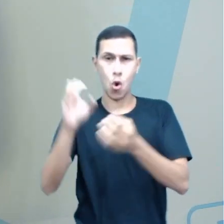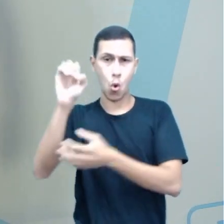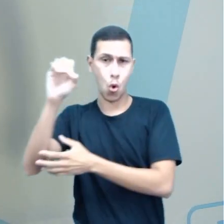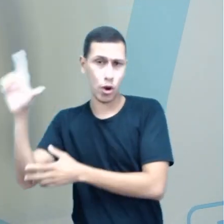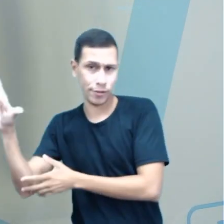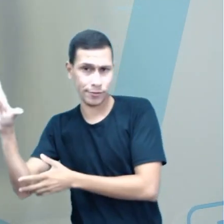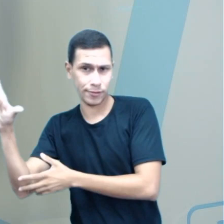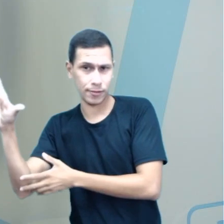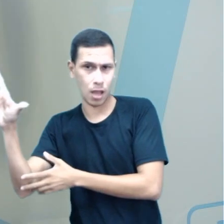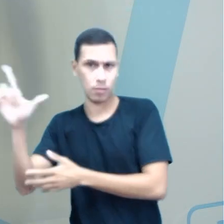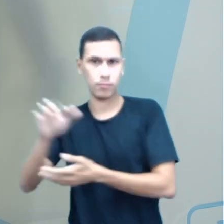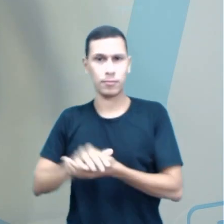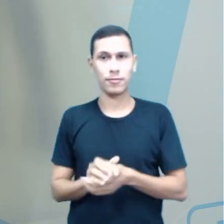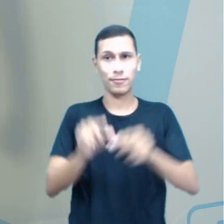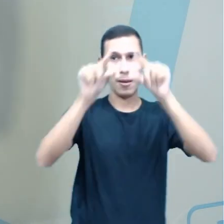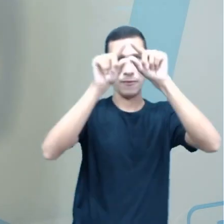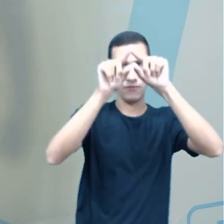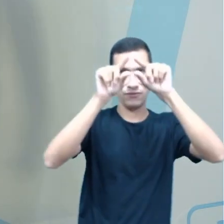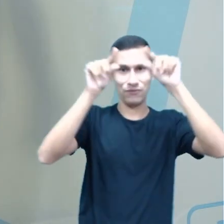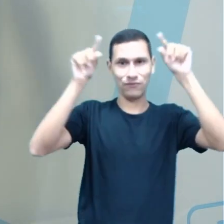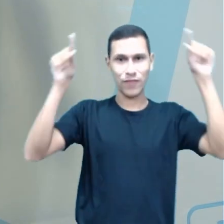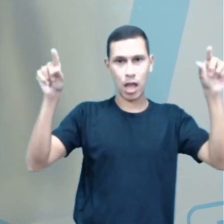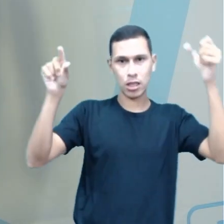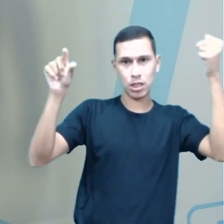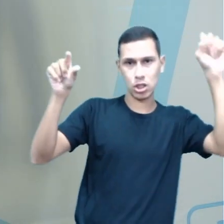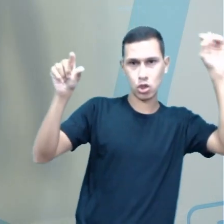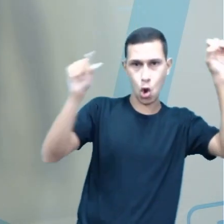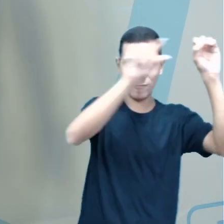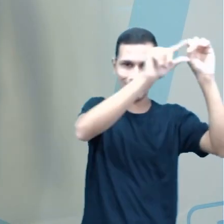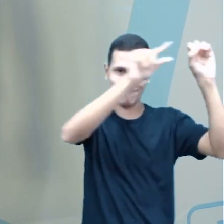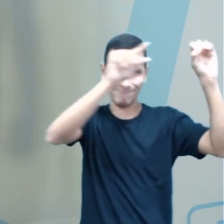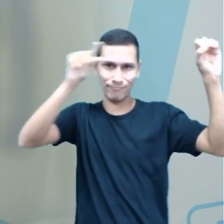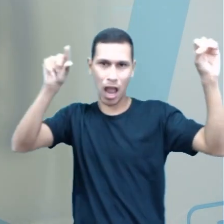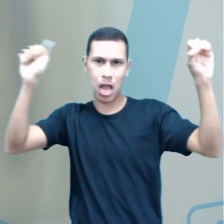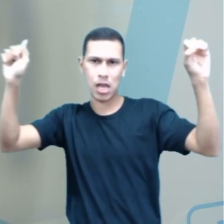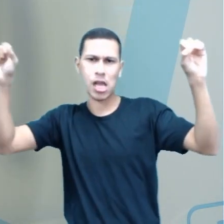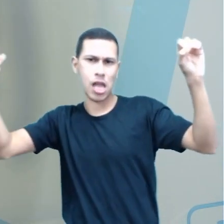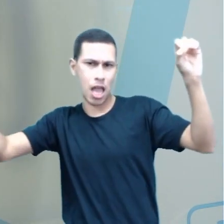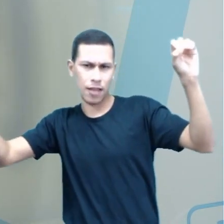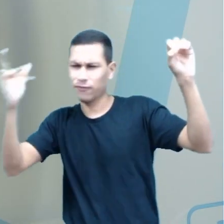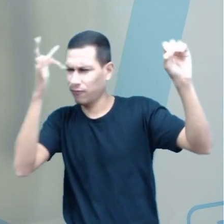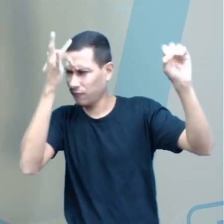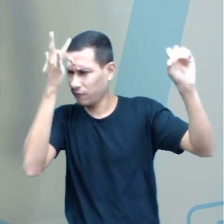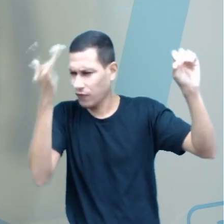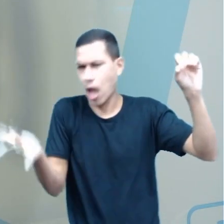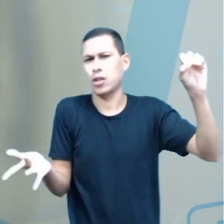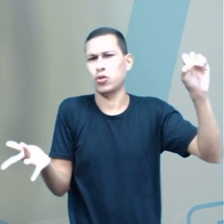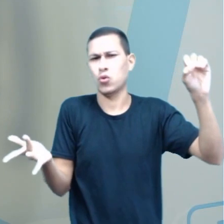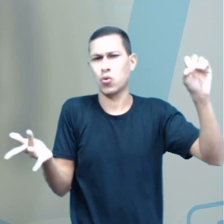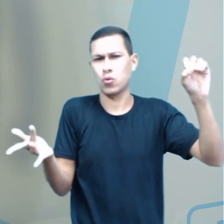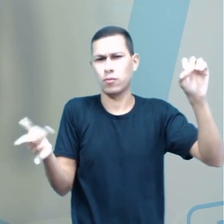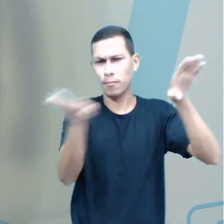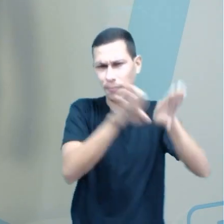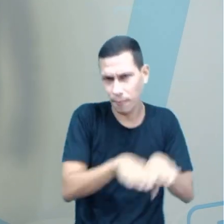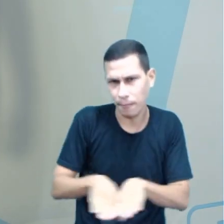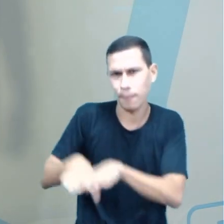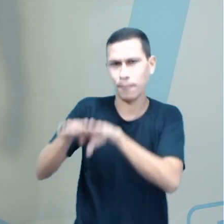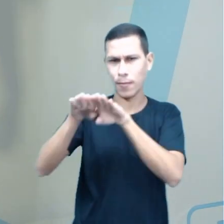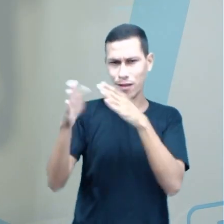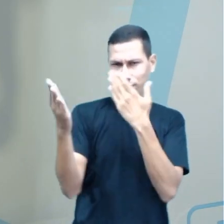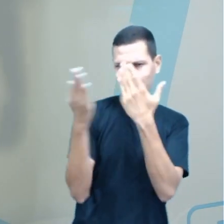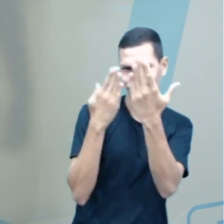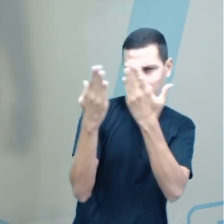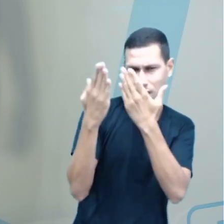as depois, do mesmo jeito. Não é difícil, né, gente? Para fazer a questão da igualdade, colocamos